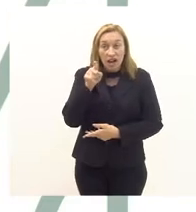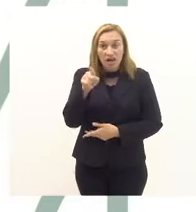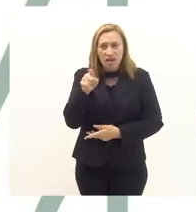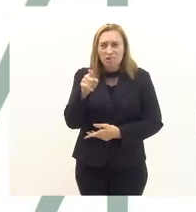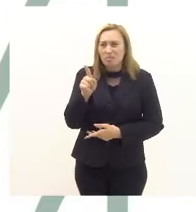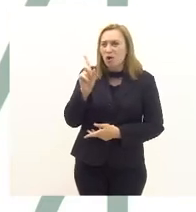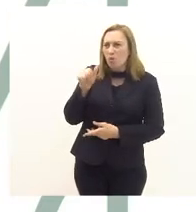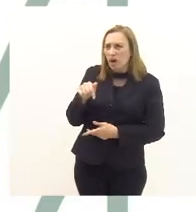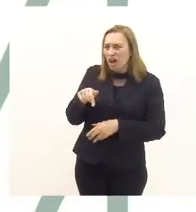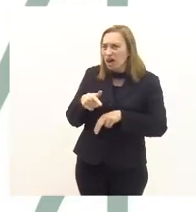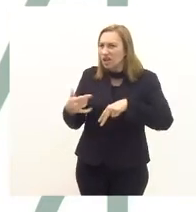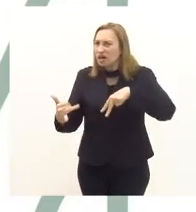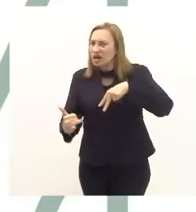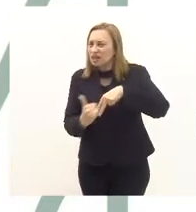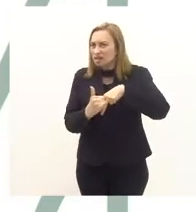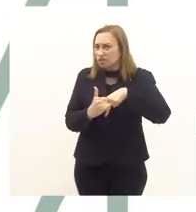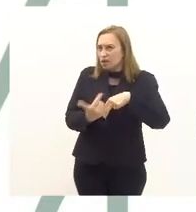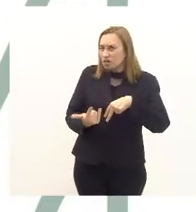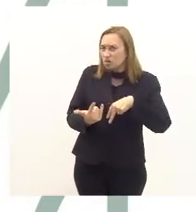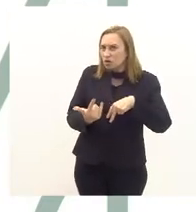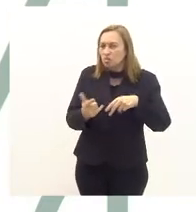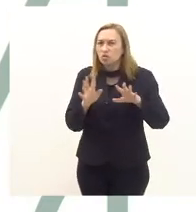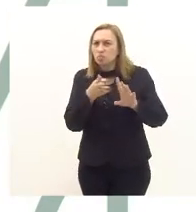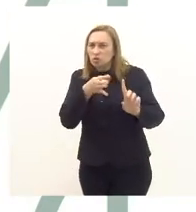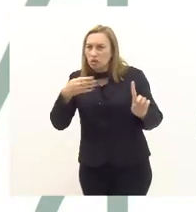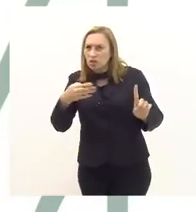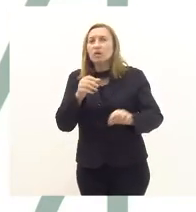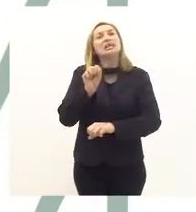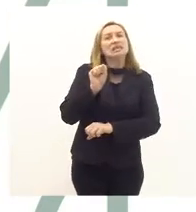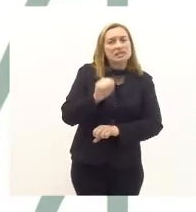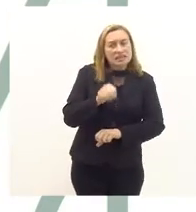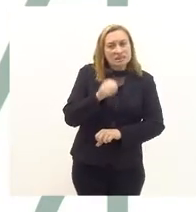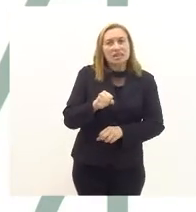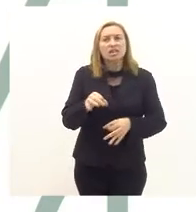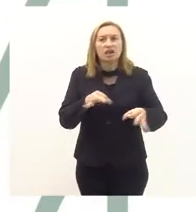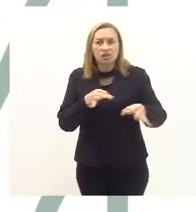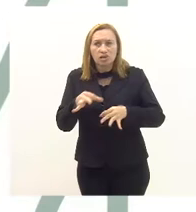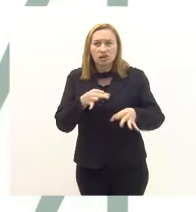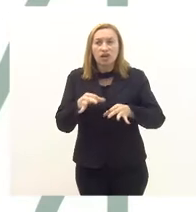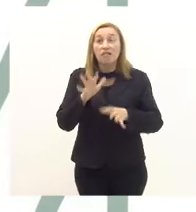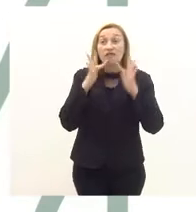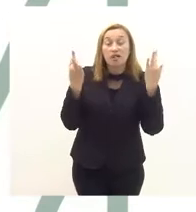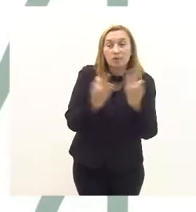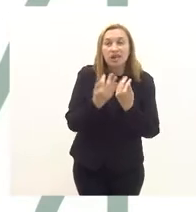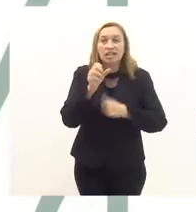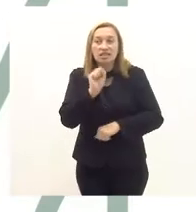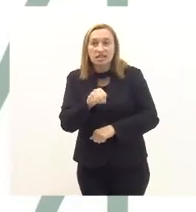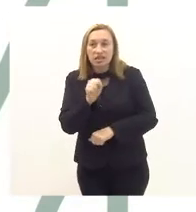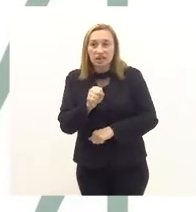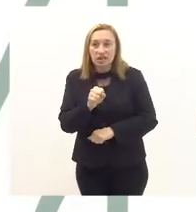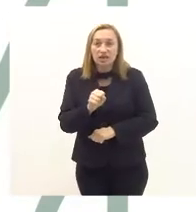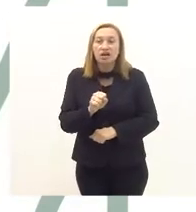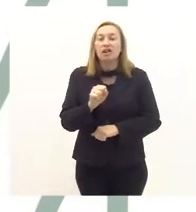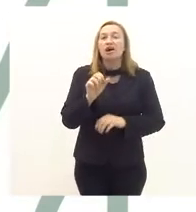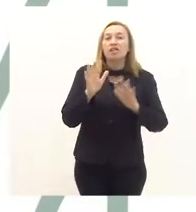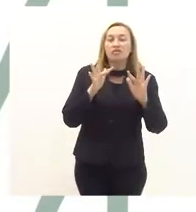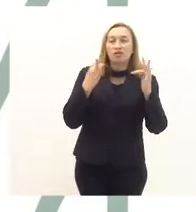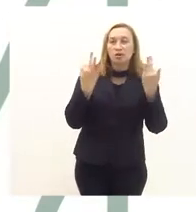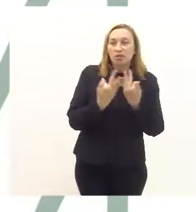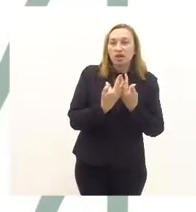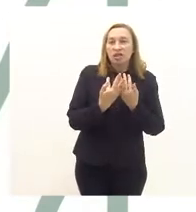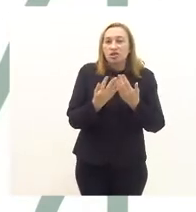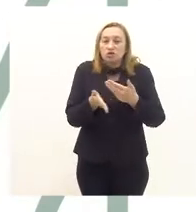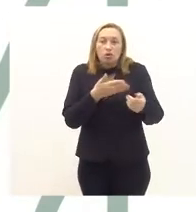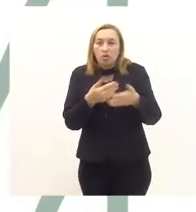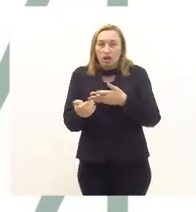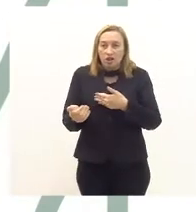mas tem atendimento à população heterossexual? Sim. O programa ele atende também as famílias, né? E famílias heterossexuais, quando a gente